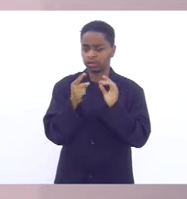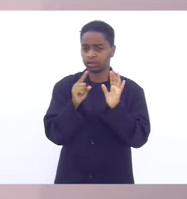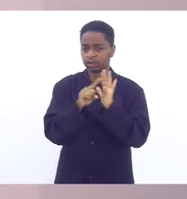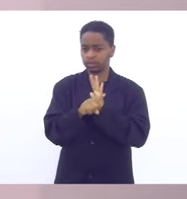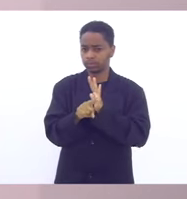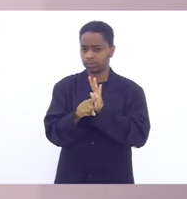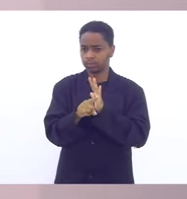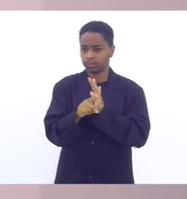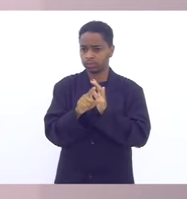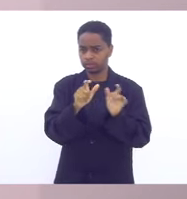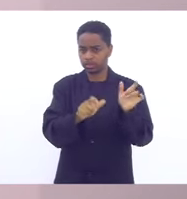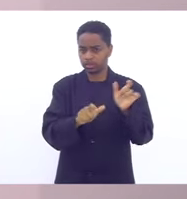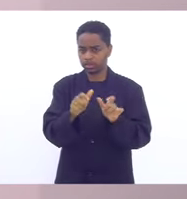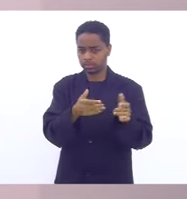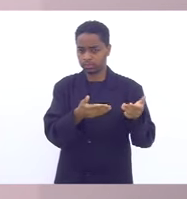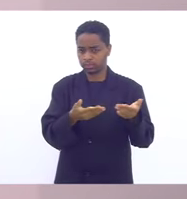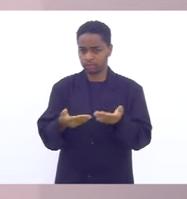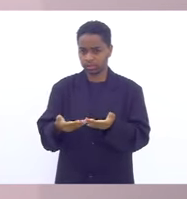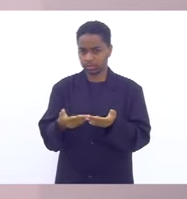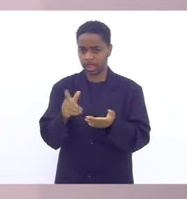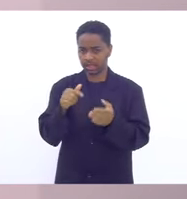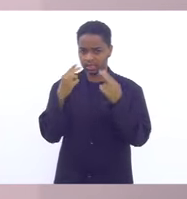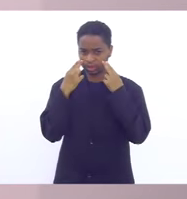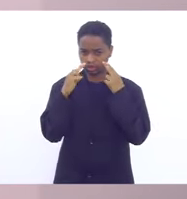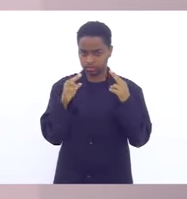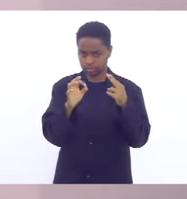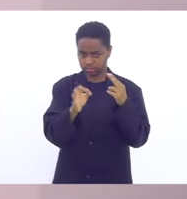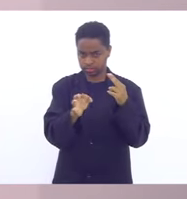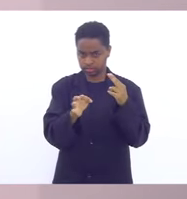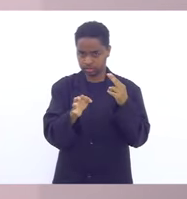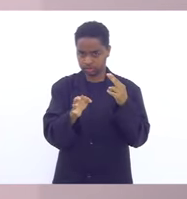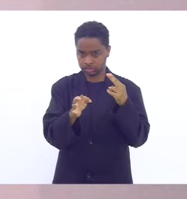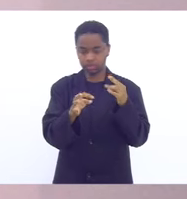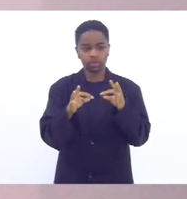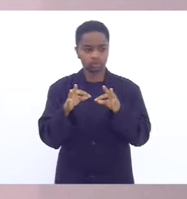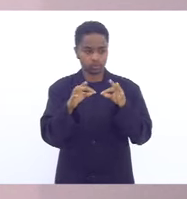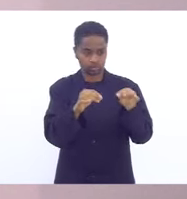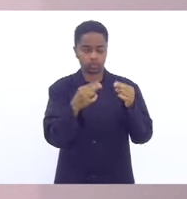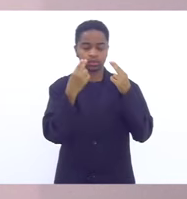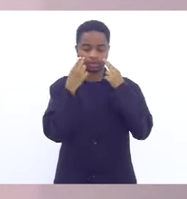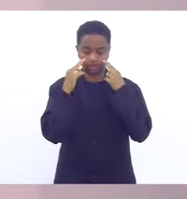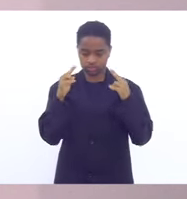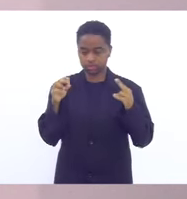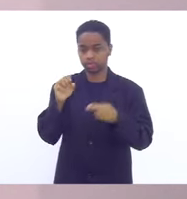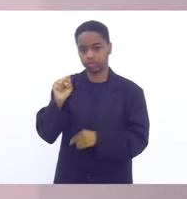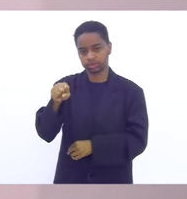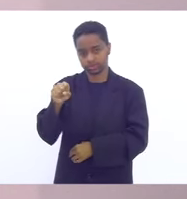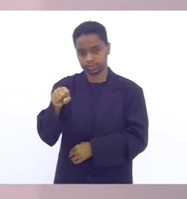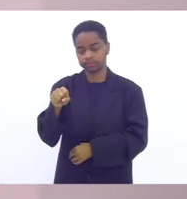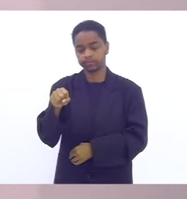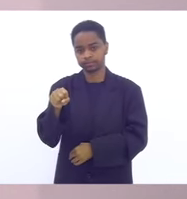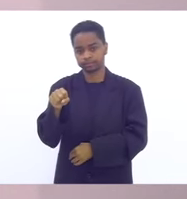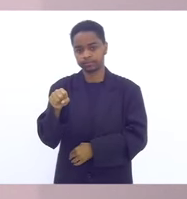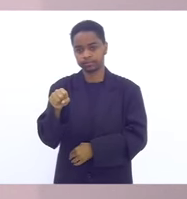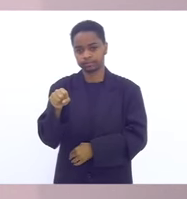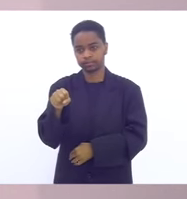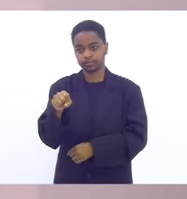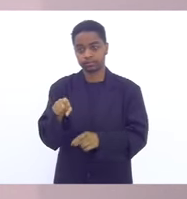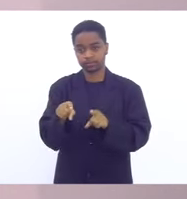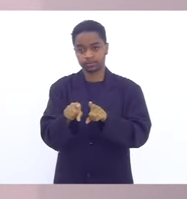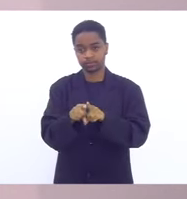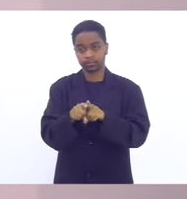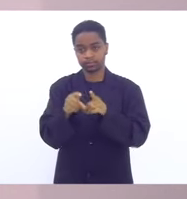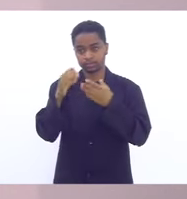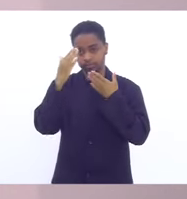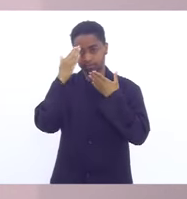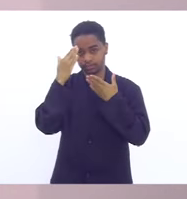os convidados hoje aqui estão na condição de testemunhas. Todos, né? Na condição de testemunhas e até agradecer a